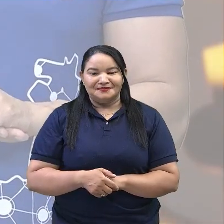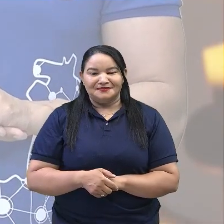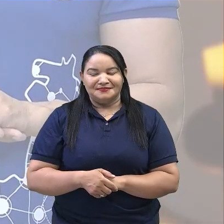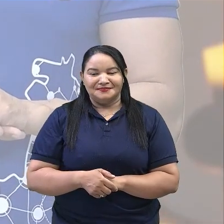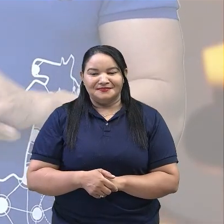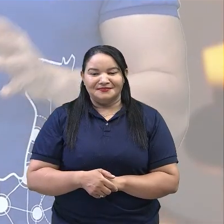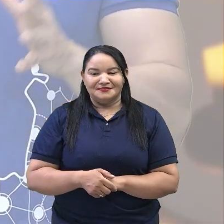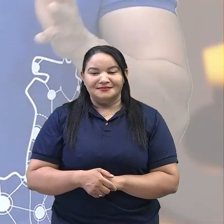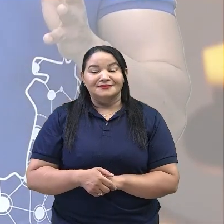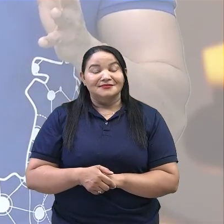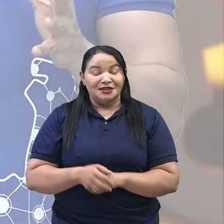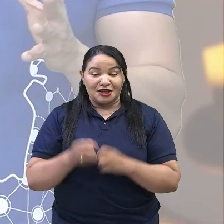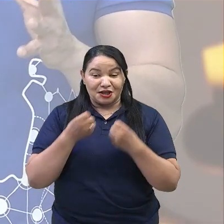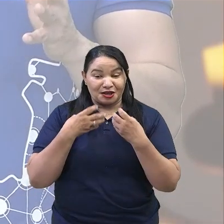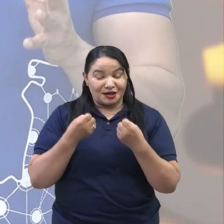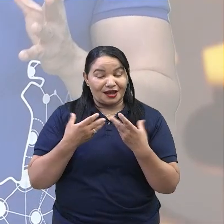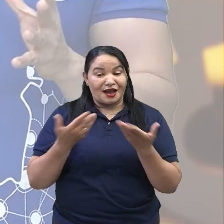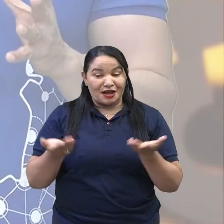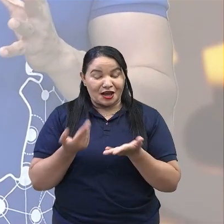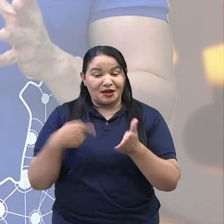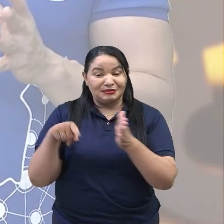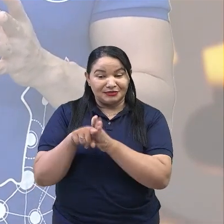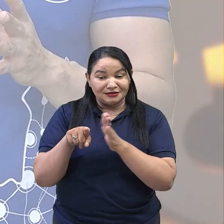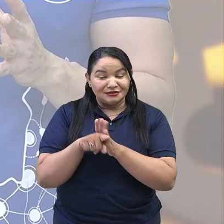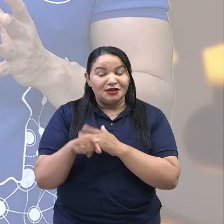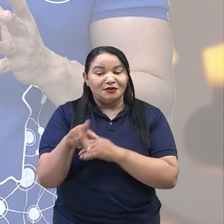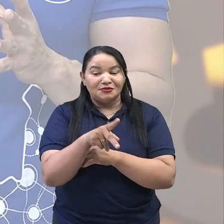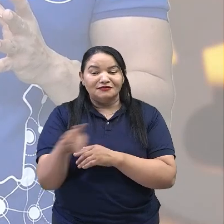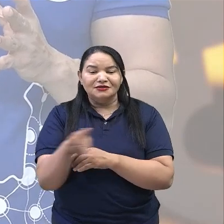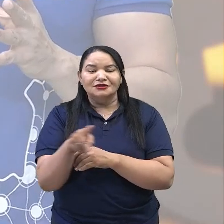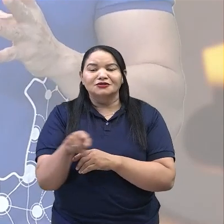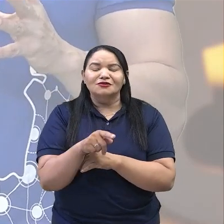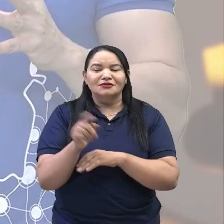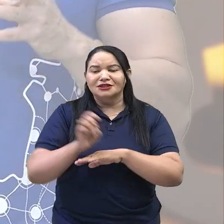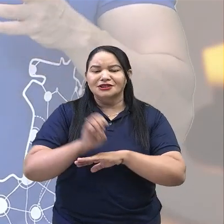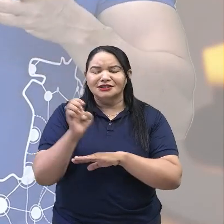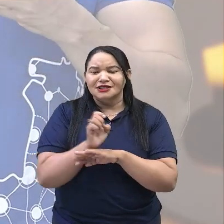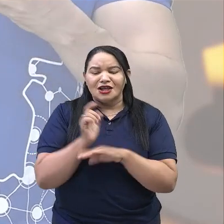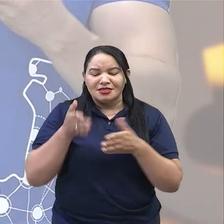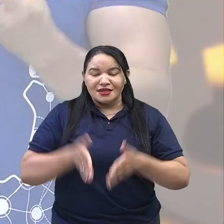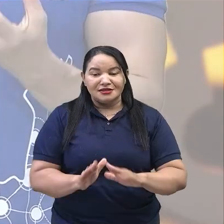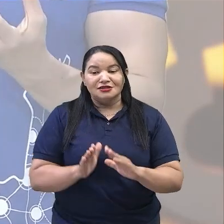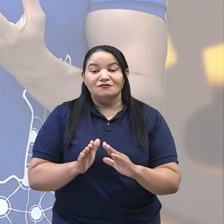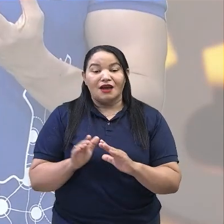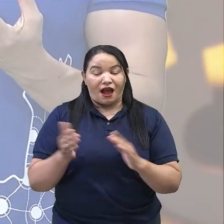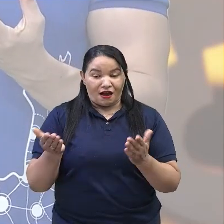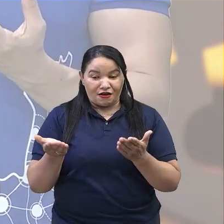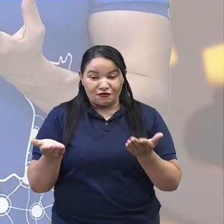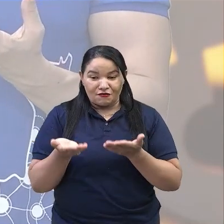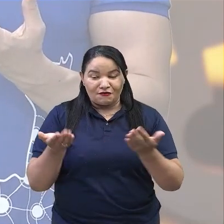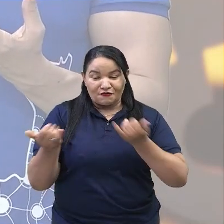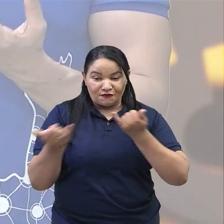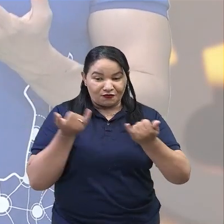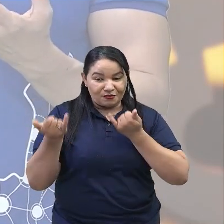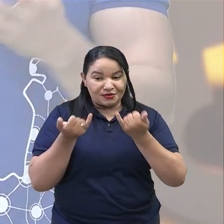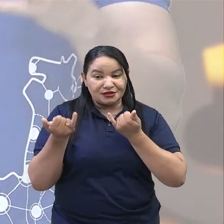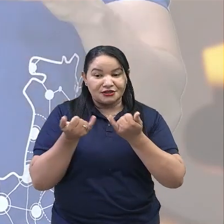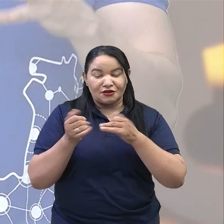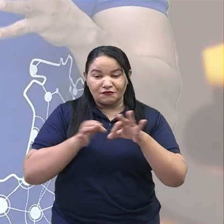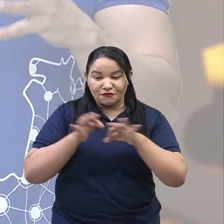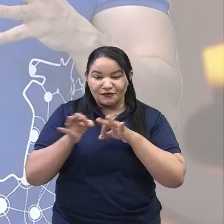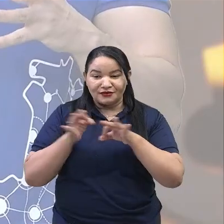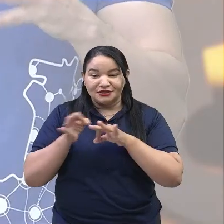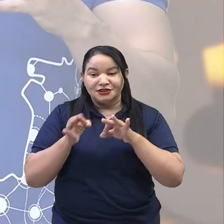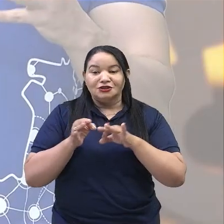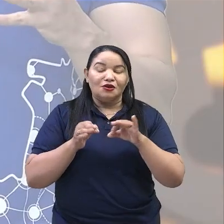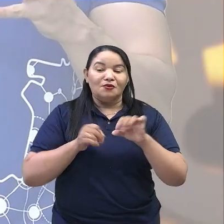Bem, olha, nós perguntamos em que estado do Brasil nossos professores nasceram, né? E com base nessas informações, a gente vai montar o